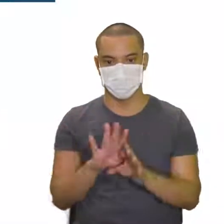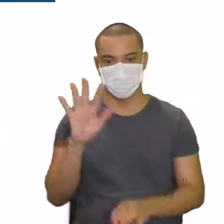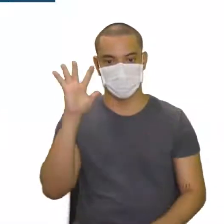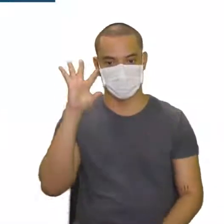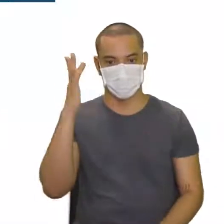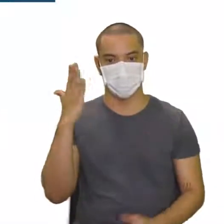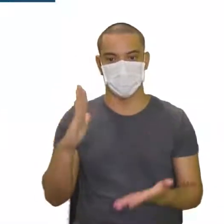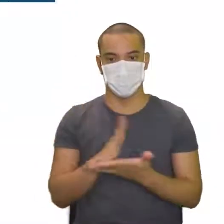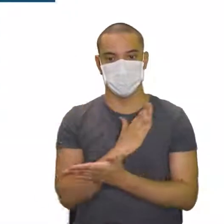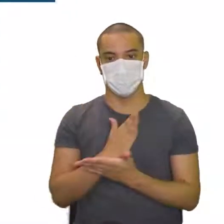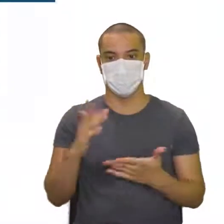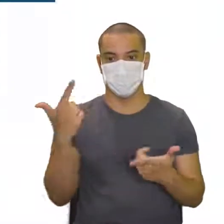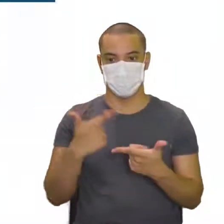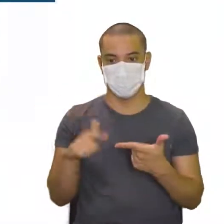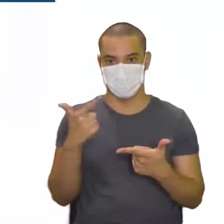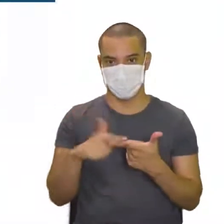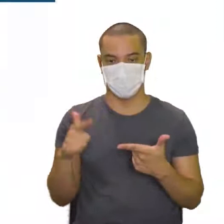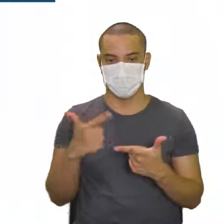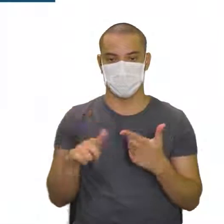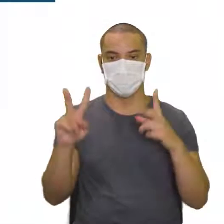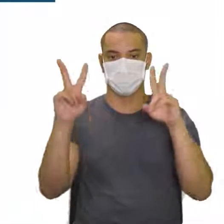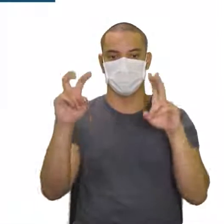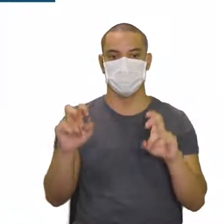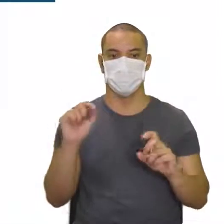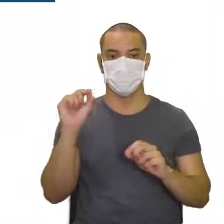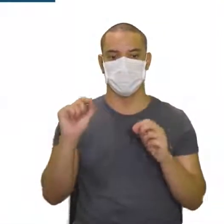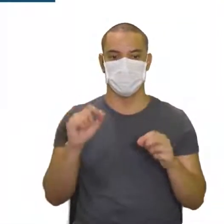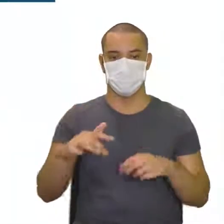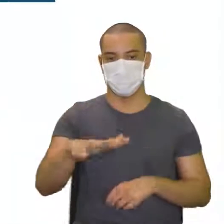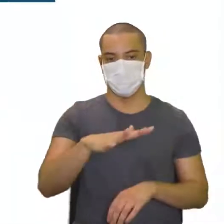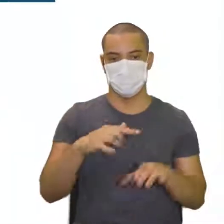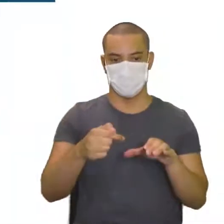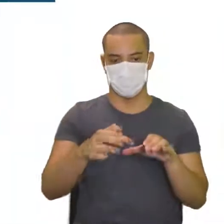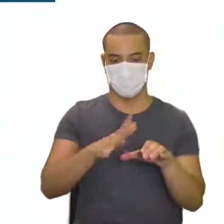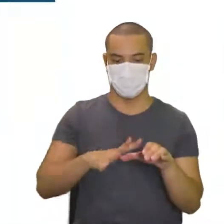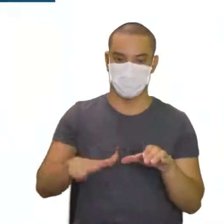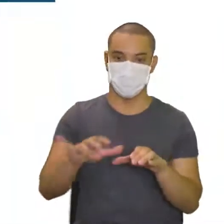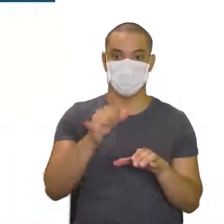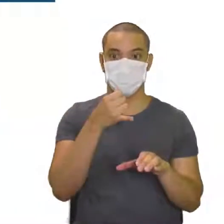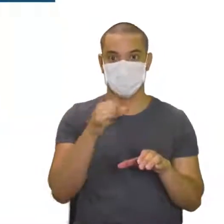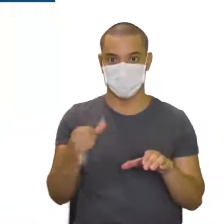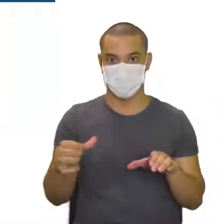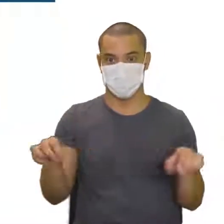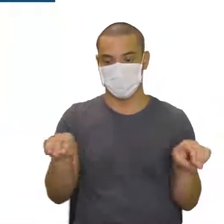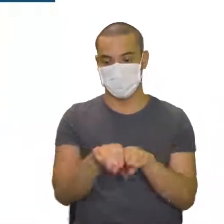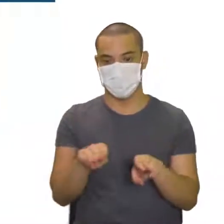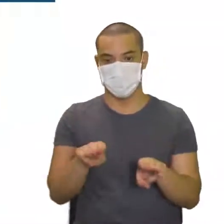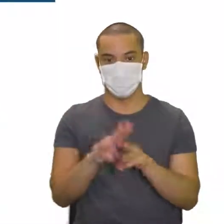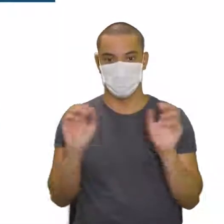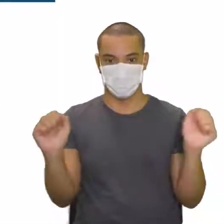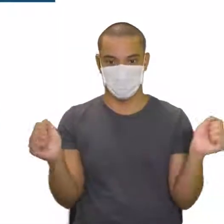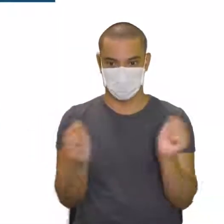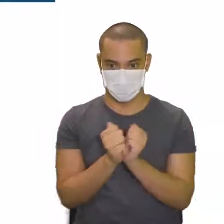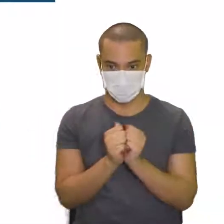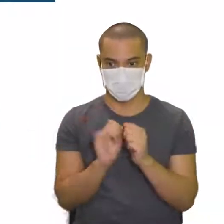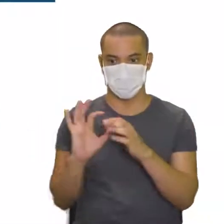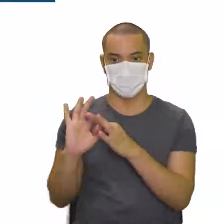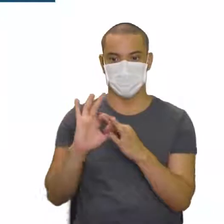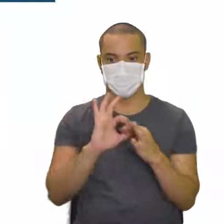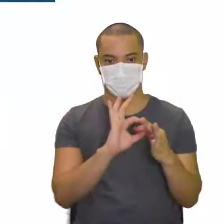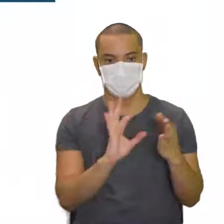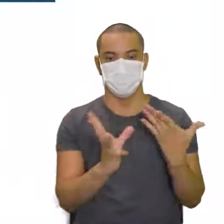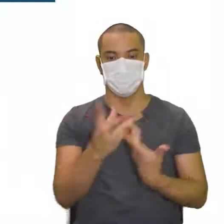resolver situações, problemas envolvendo campos magnéticos gerados por corrente elétrica